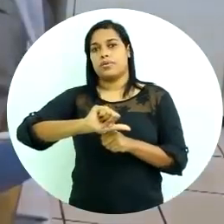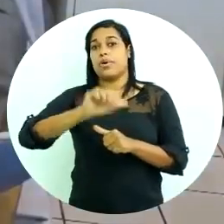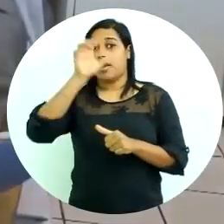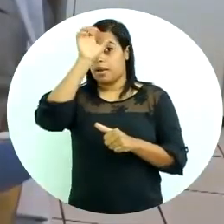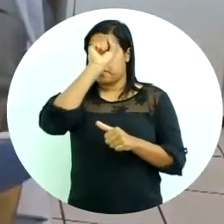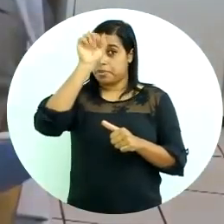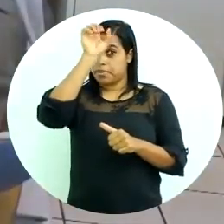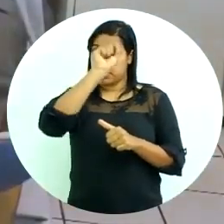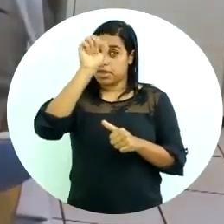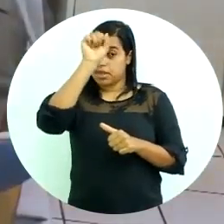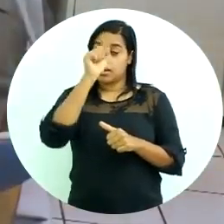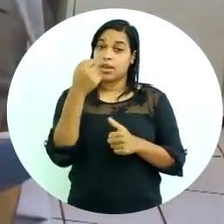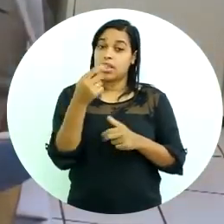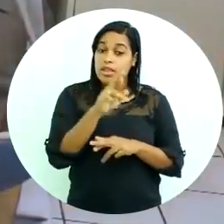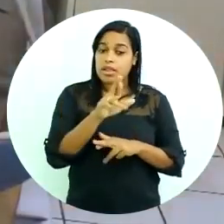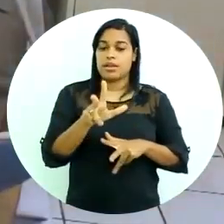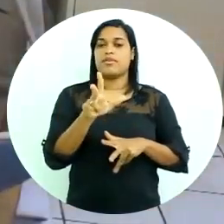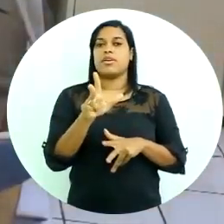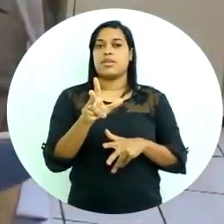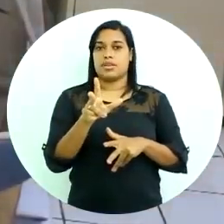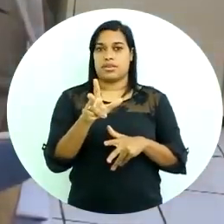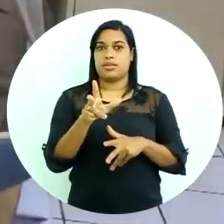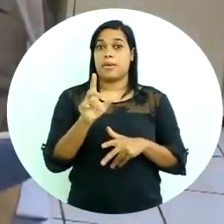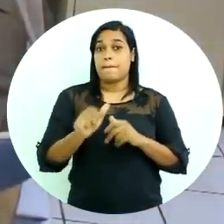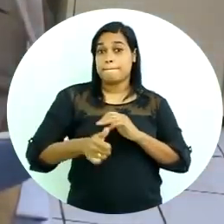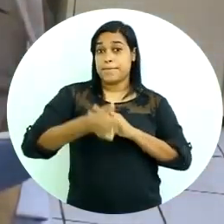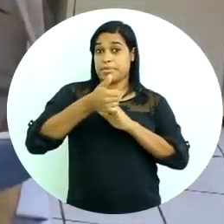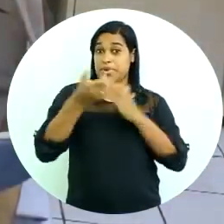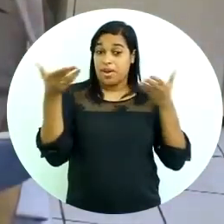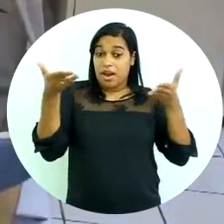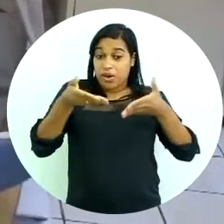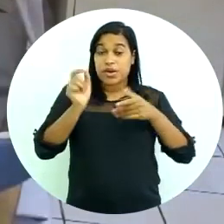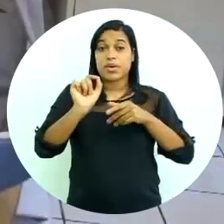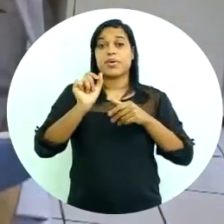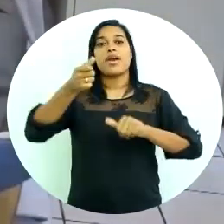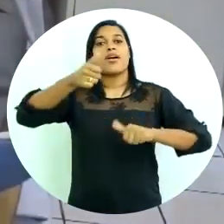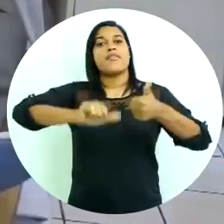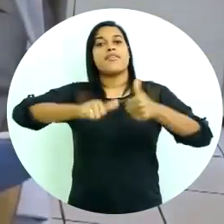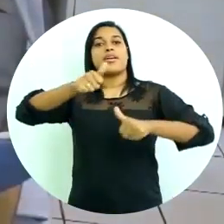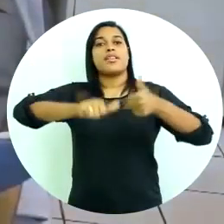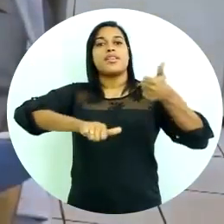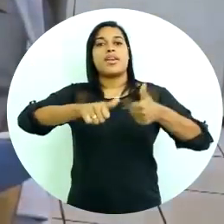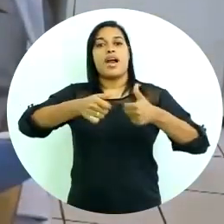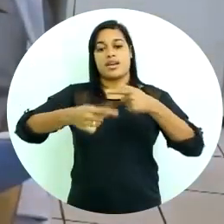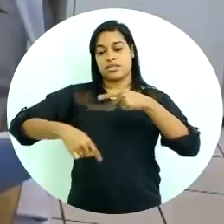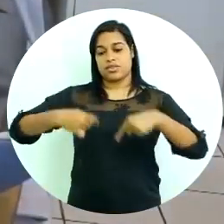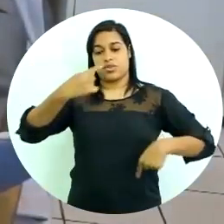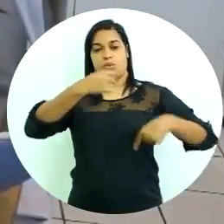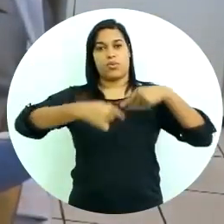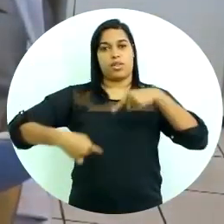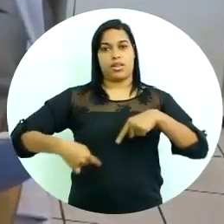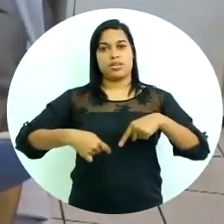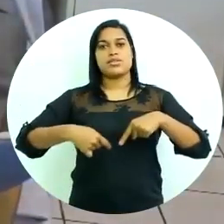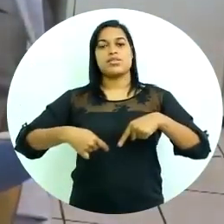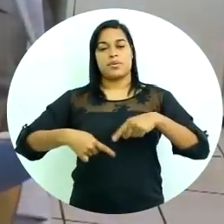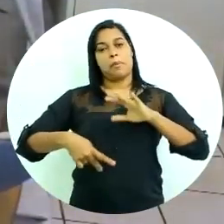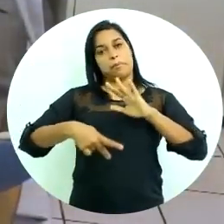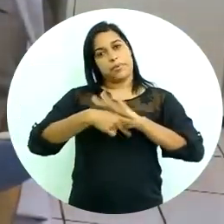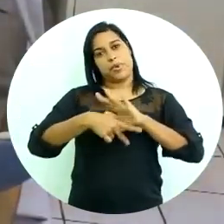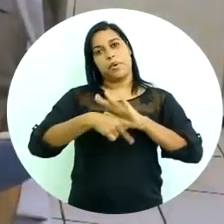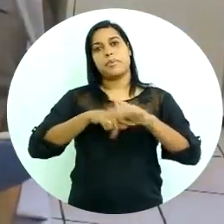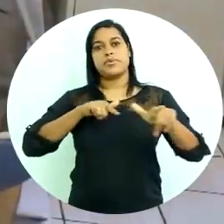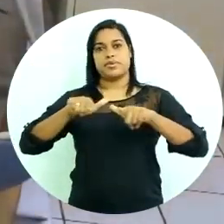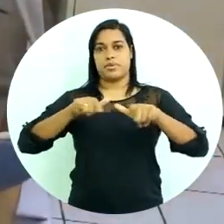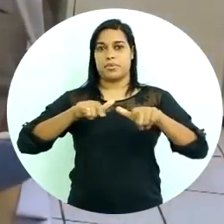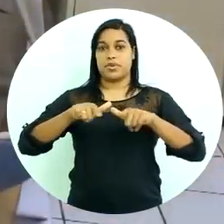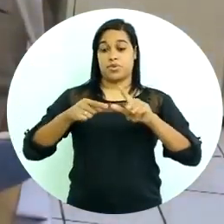aprender justamente dessa forma, tá? Primeiro passo agora é avaliar a circulação desse trabalhador. Então,